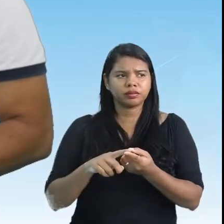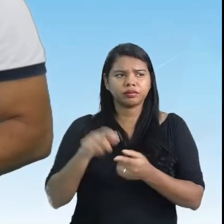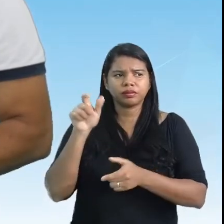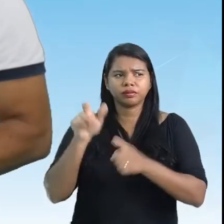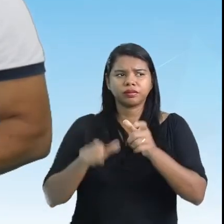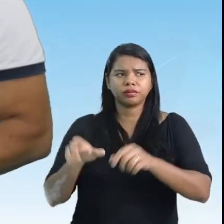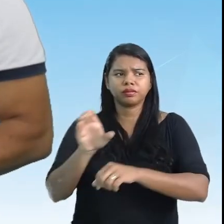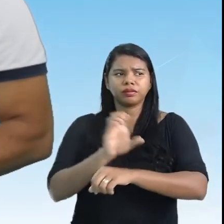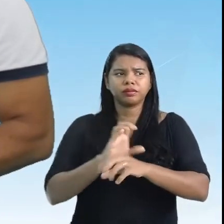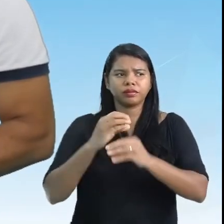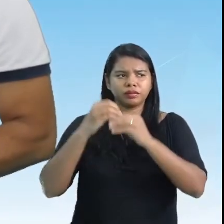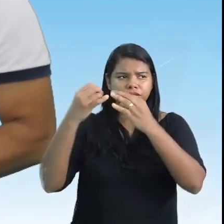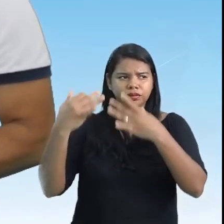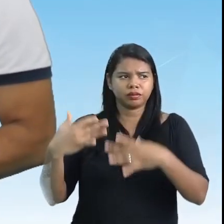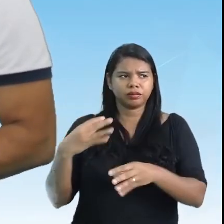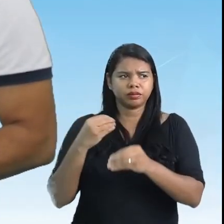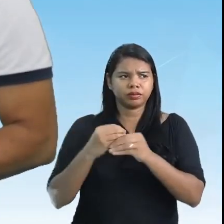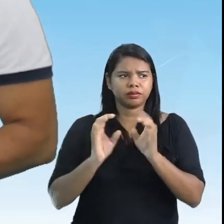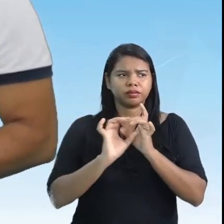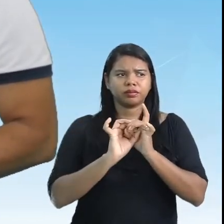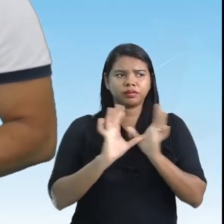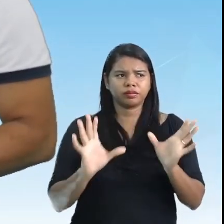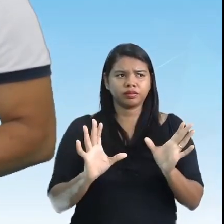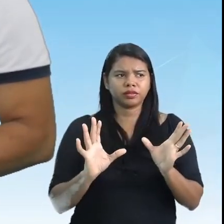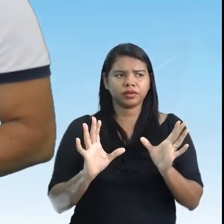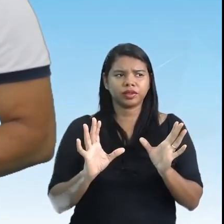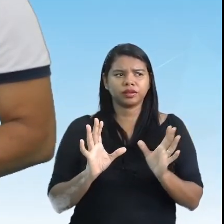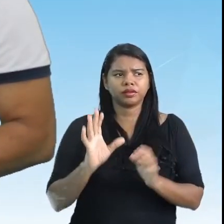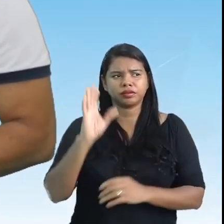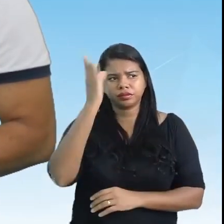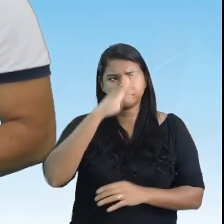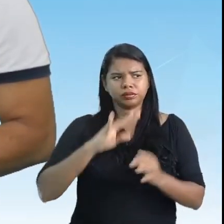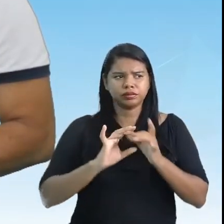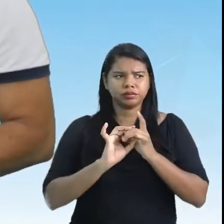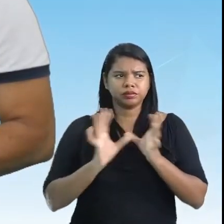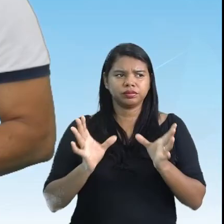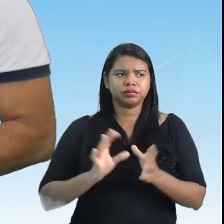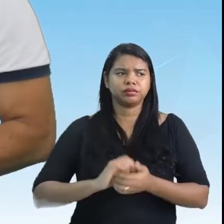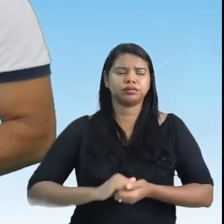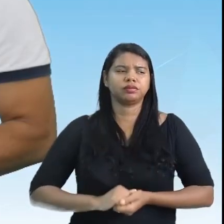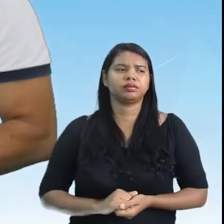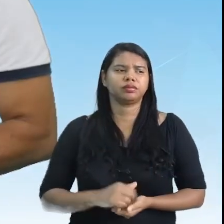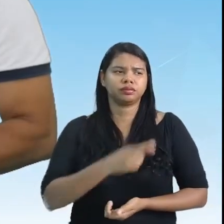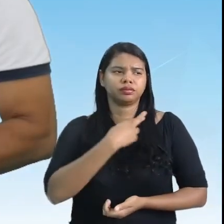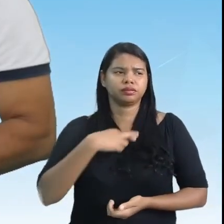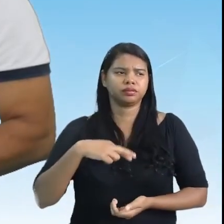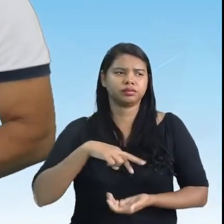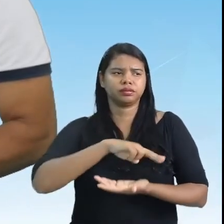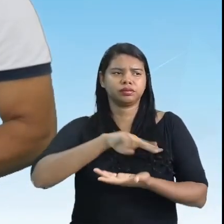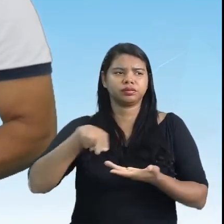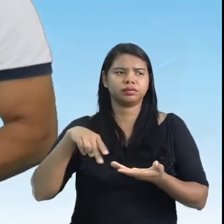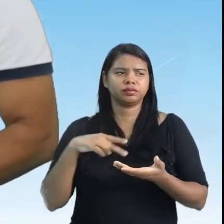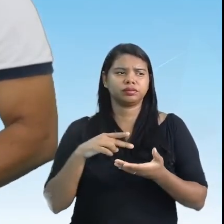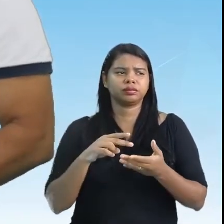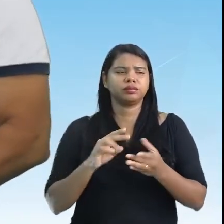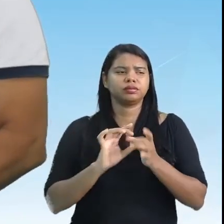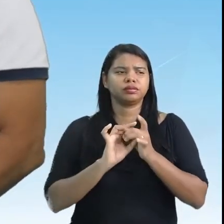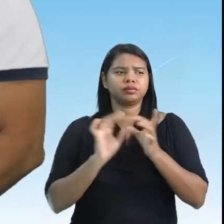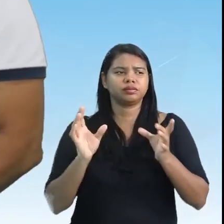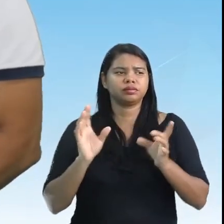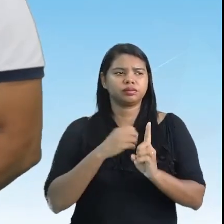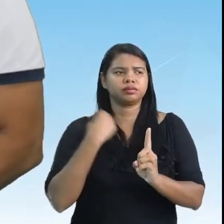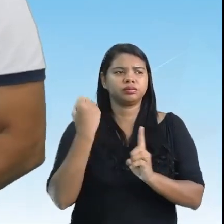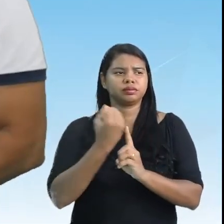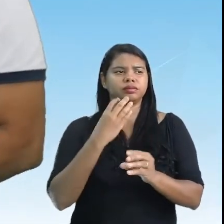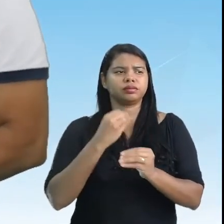diz a questão do laico. O Brasil ou é o país laico. Tanto é que a nossa Constituição é a Constituição cidadã. Então, minha